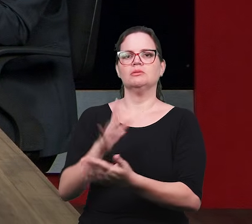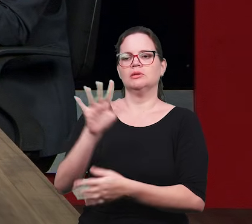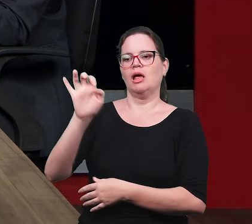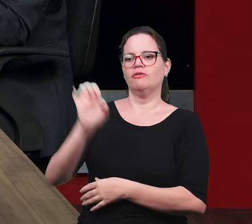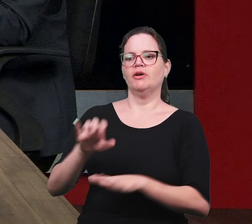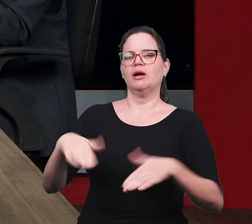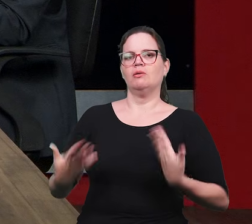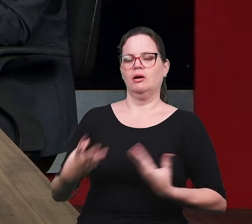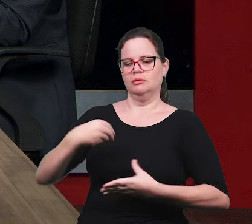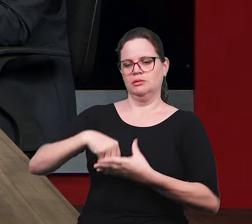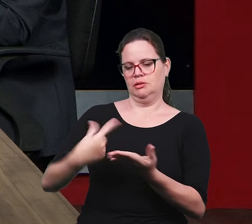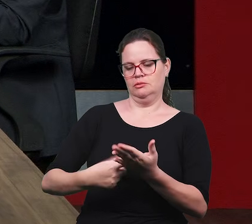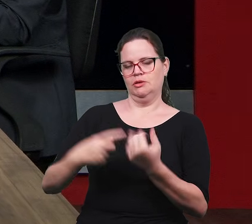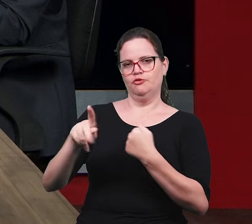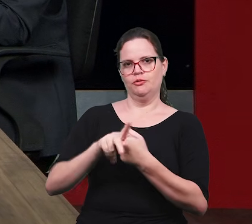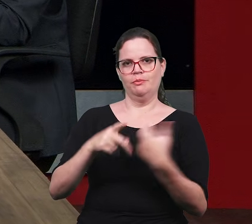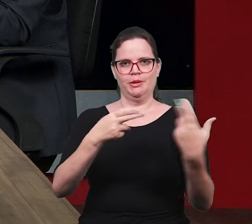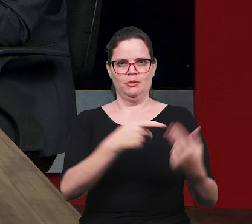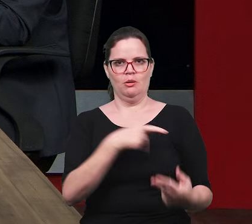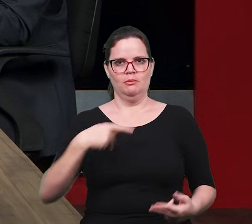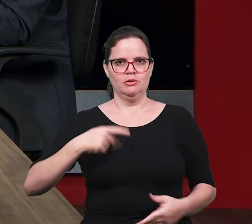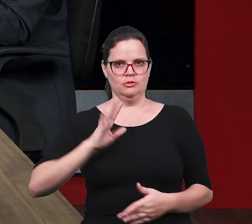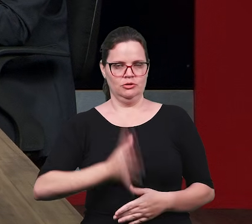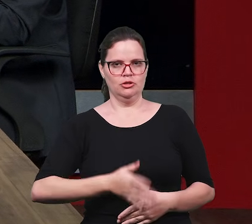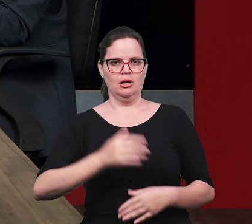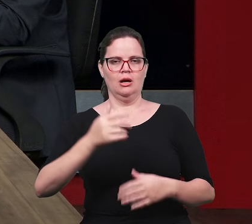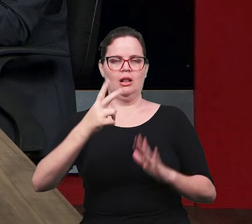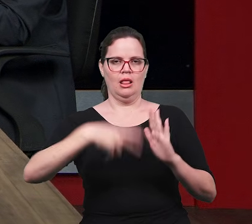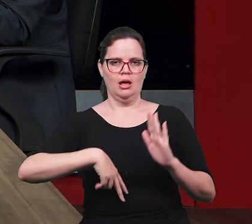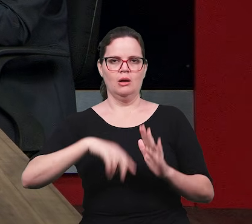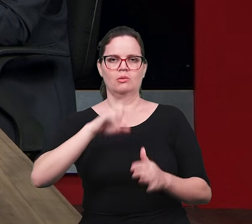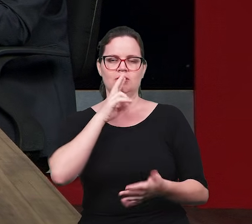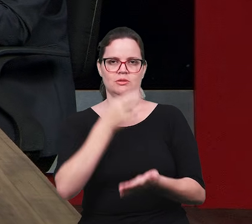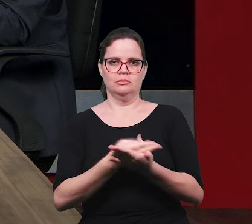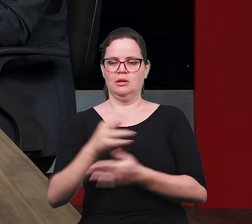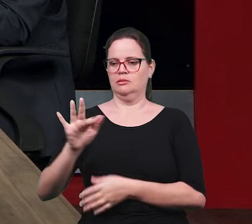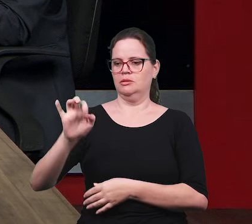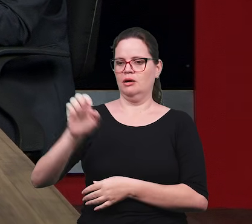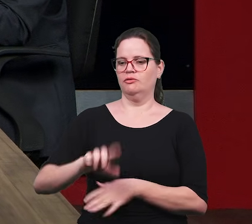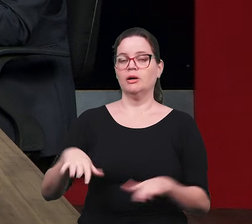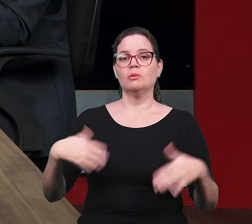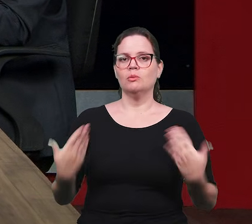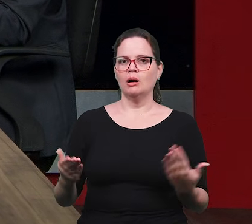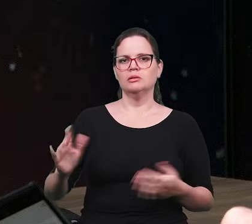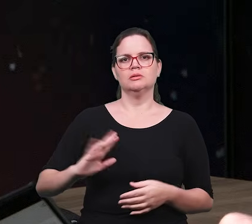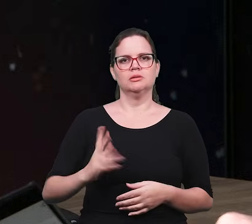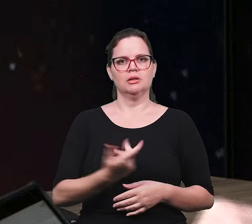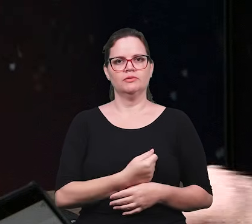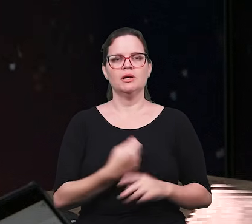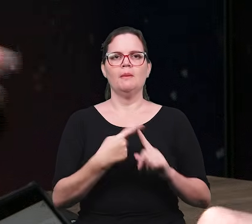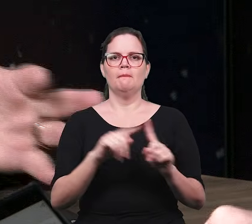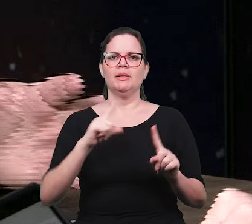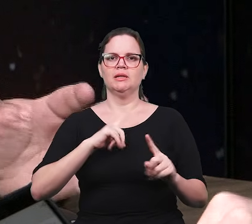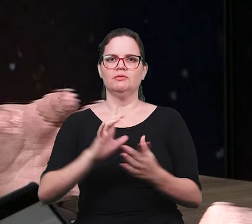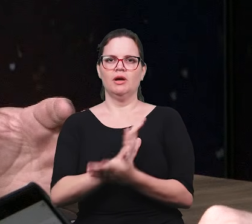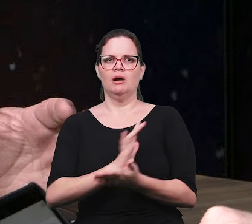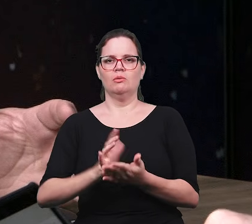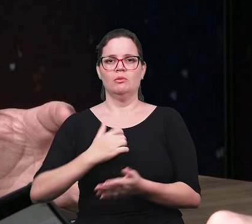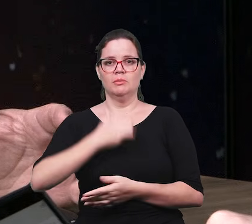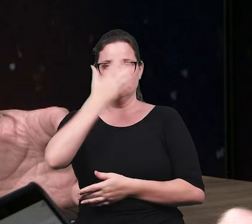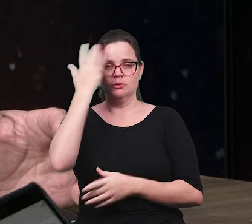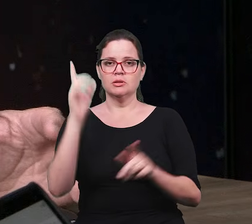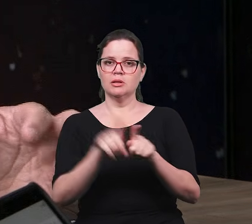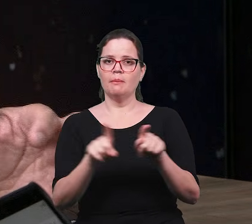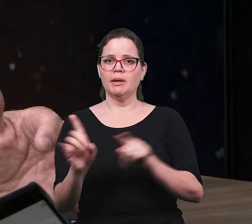Pedro, como o pastor leu aqui anteriormente, né? O pastor Rosete leu, e tem aqueles também que naufragaram na fé, também escrito na